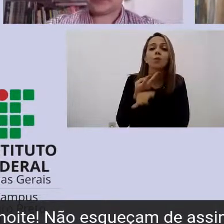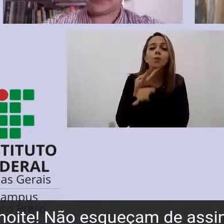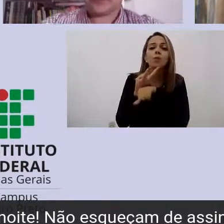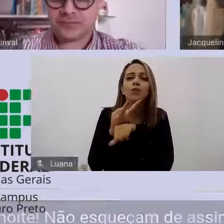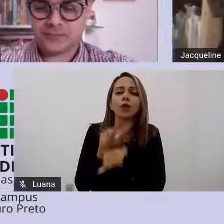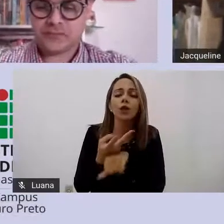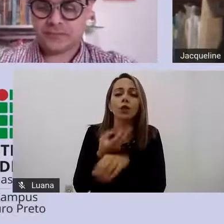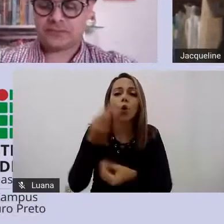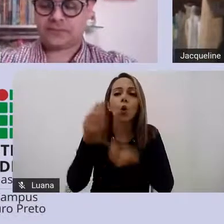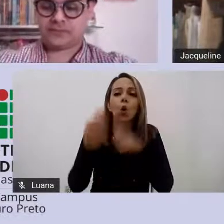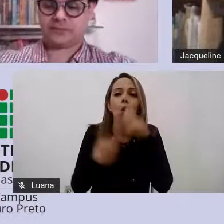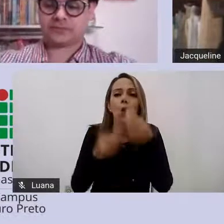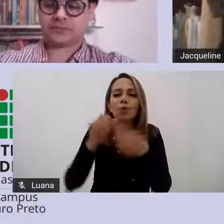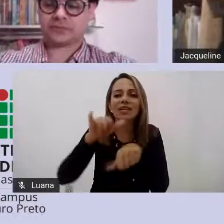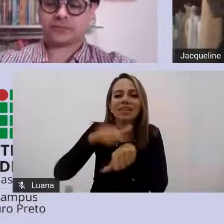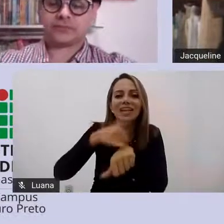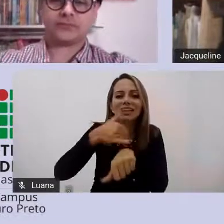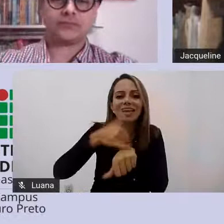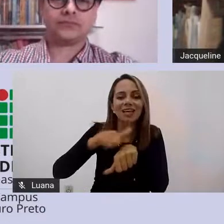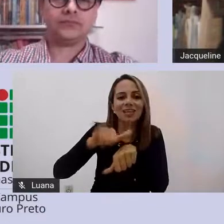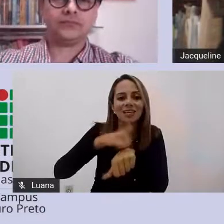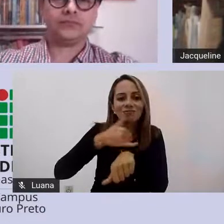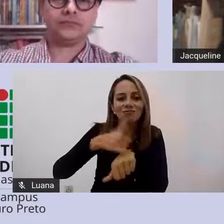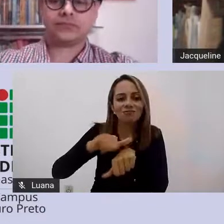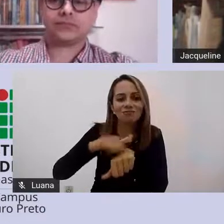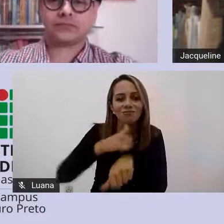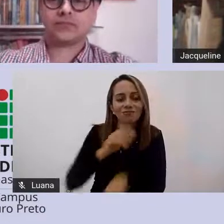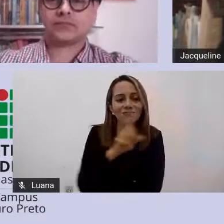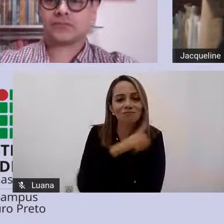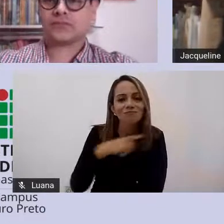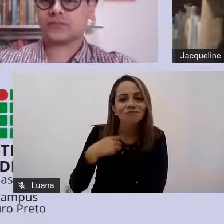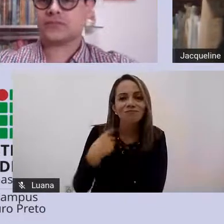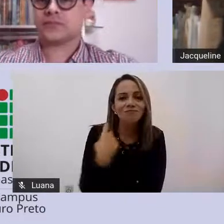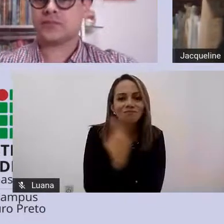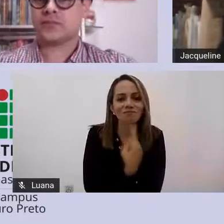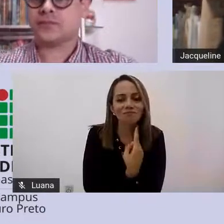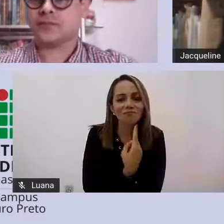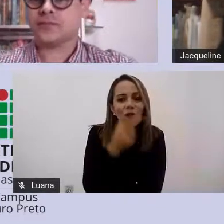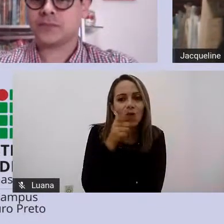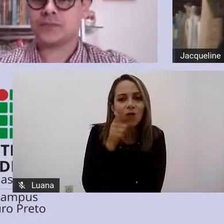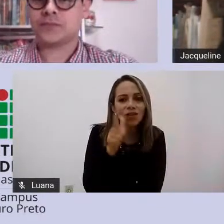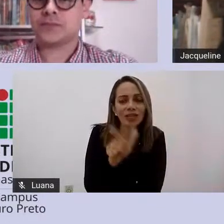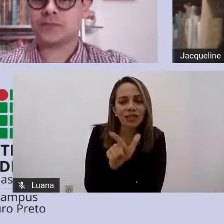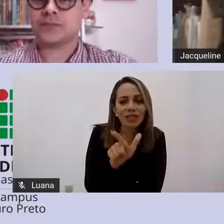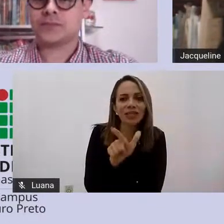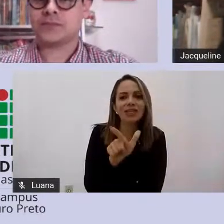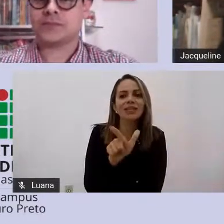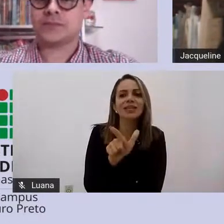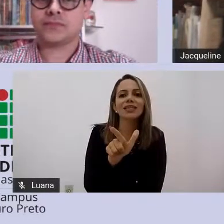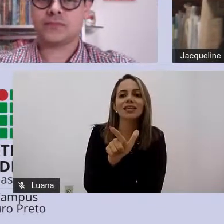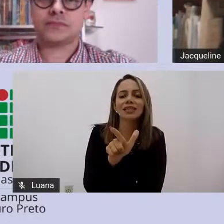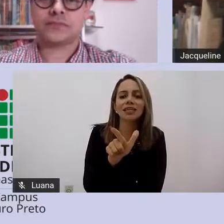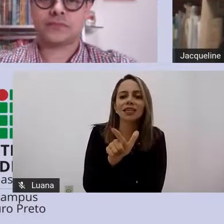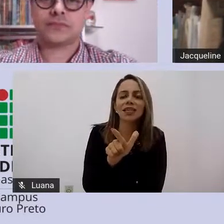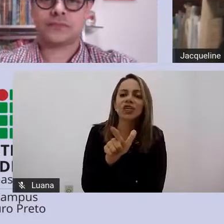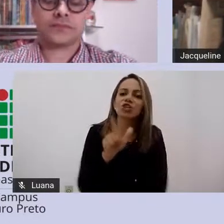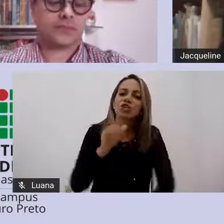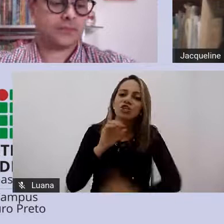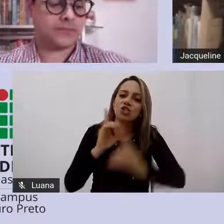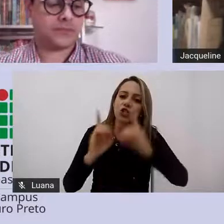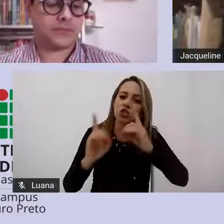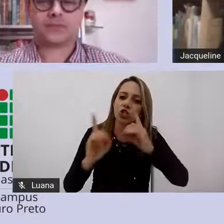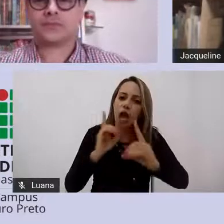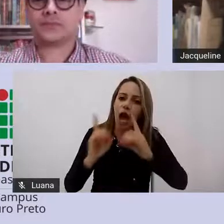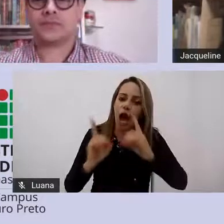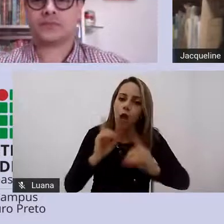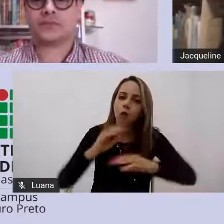né? Para que a gente possa, né, construir diálogos proveitosos,